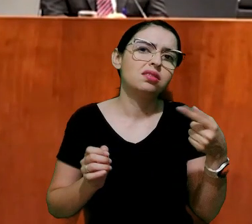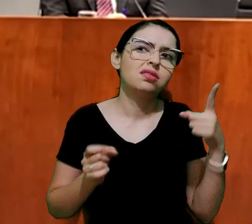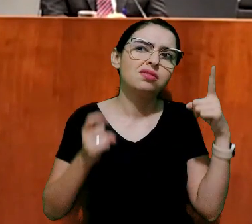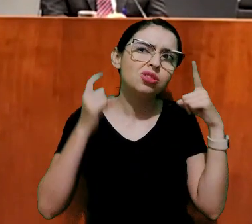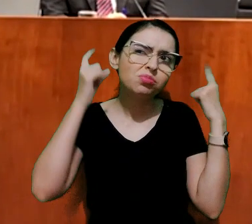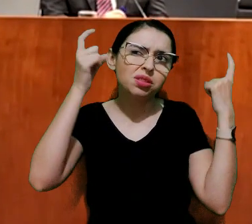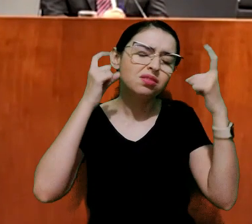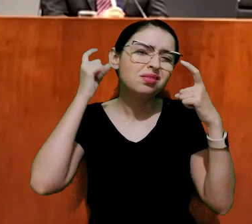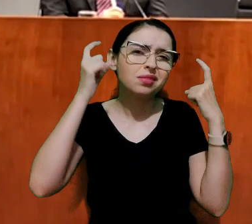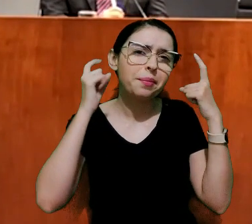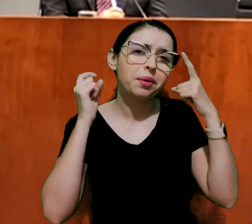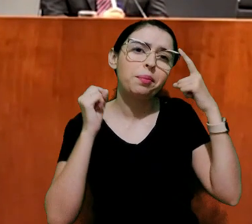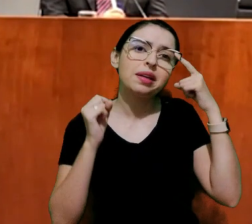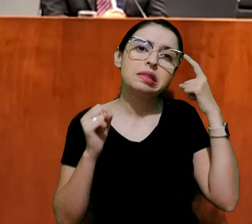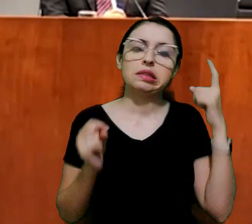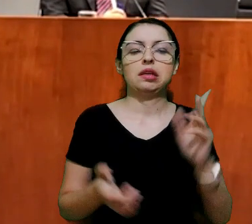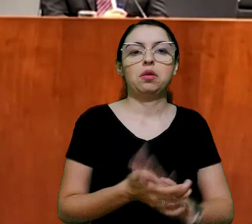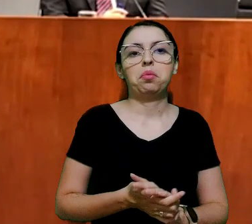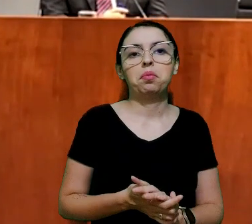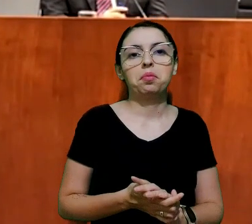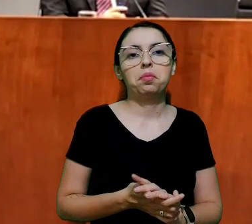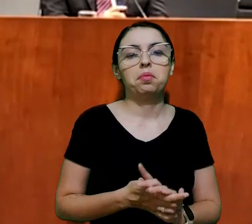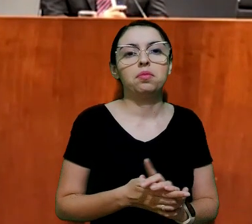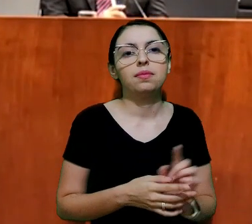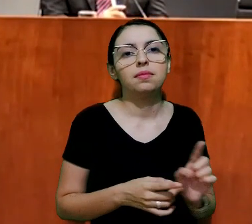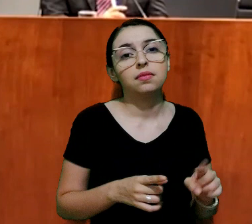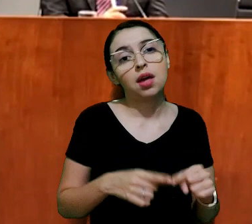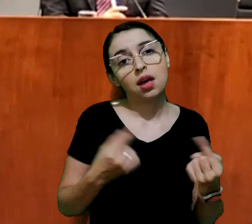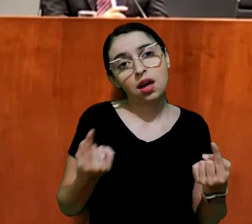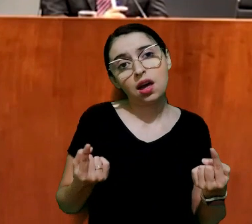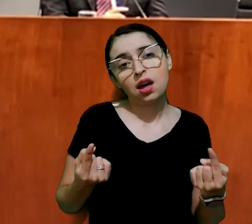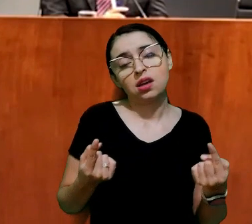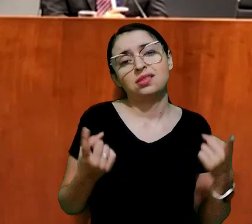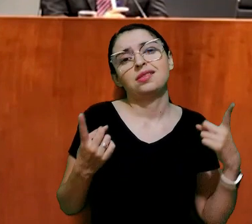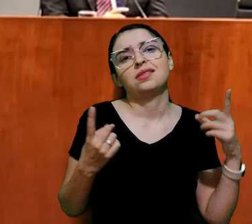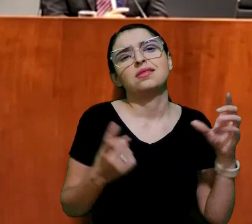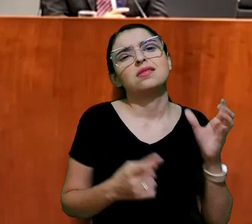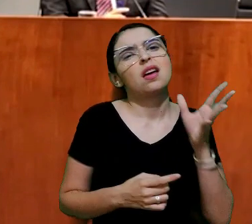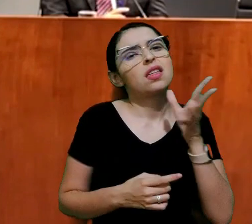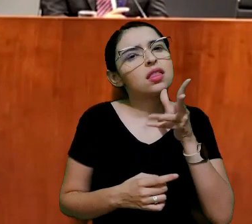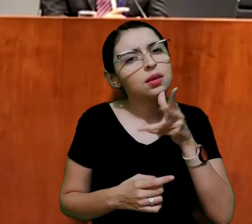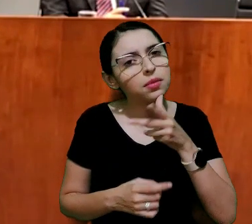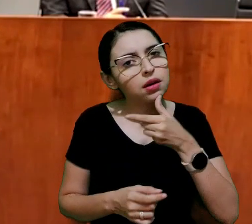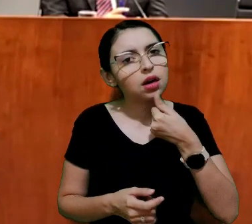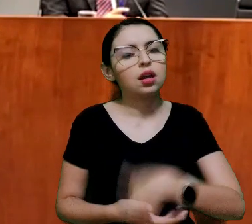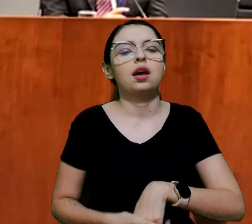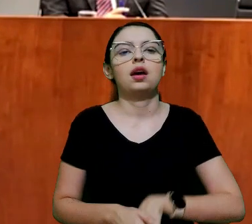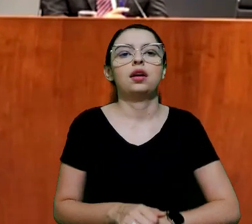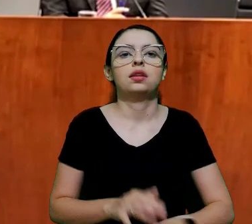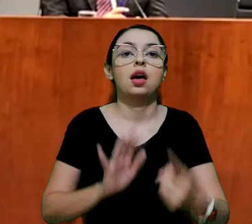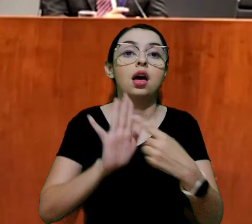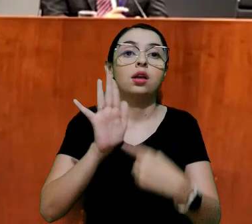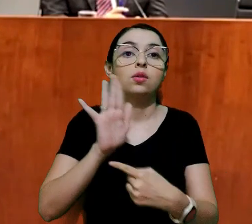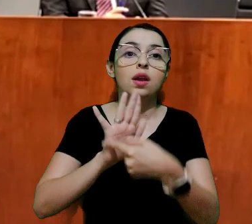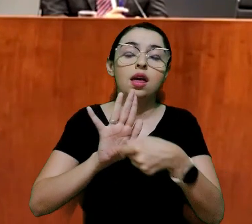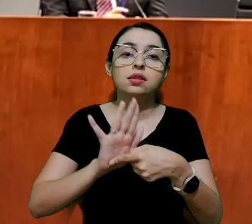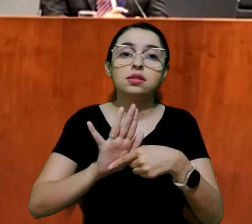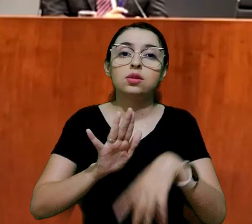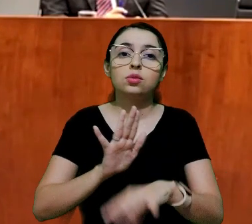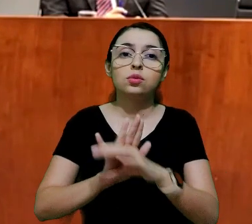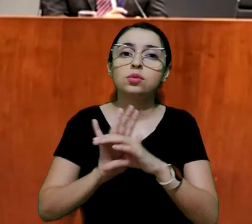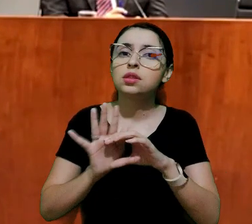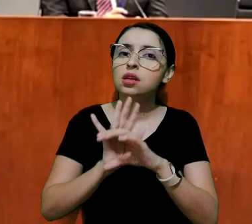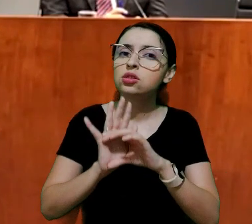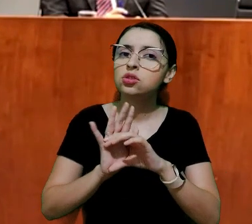atuação do registrador. Mas isso vai demandar suspensão do processo e uma providência de anulação do registro, porque